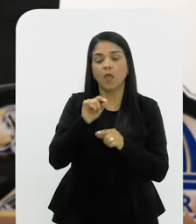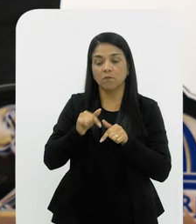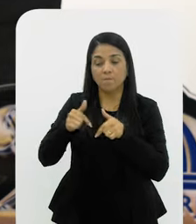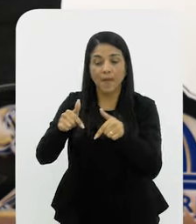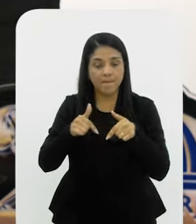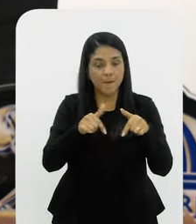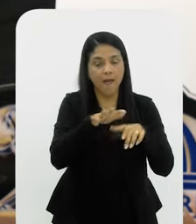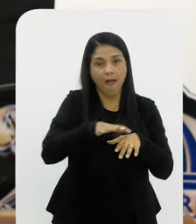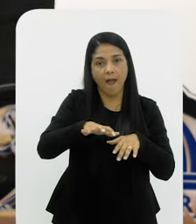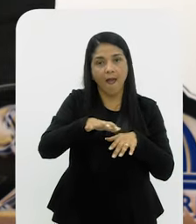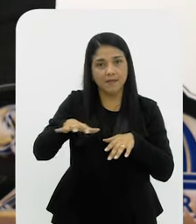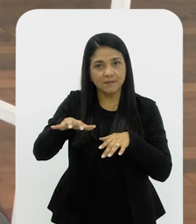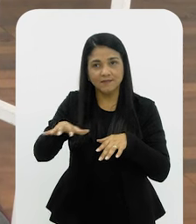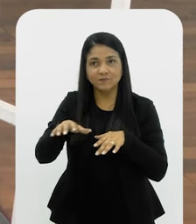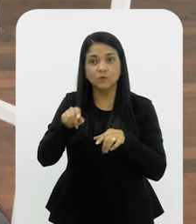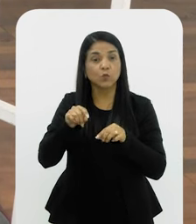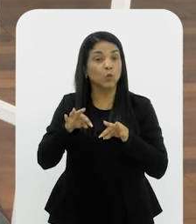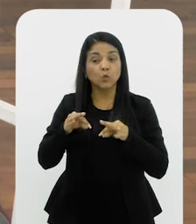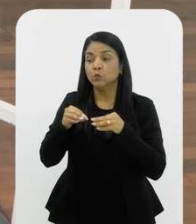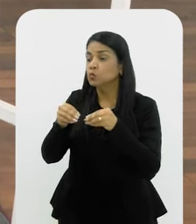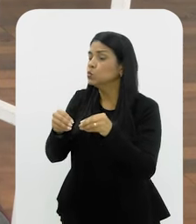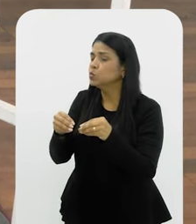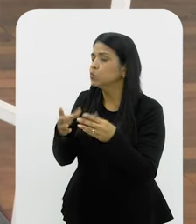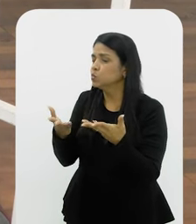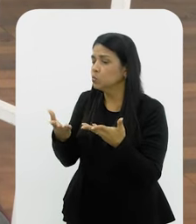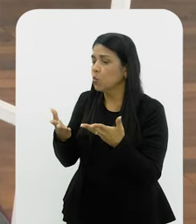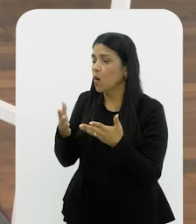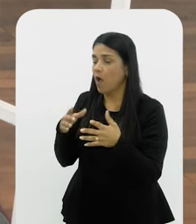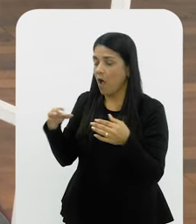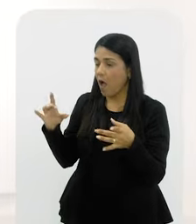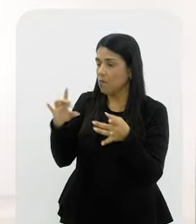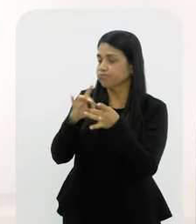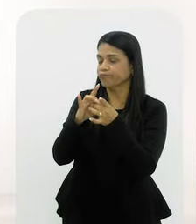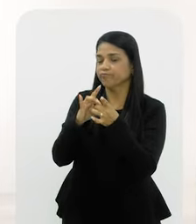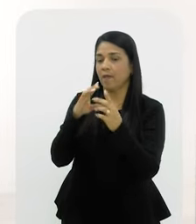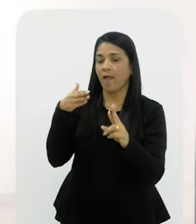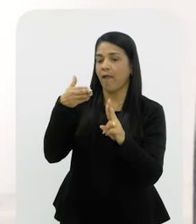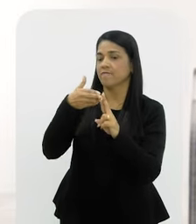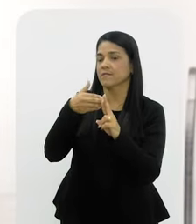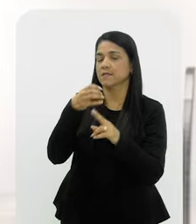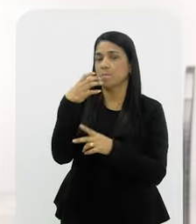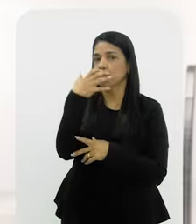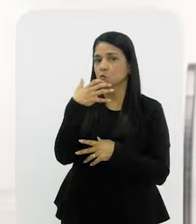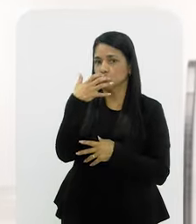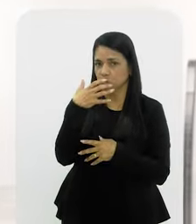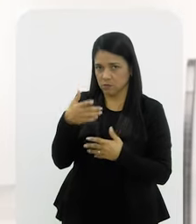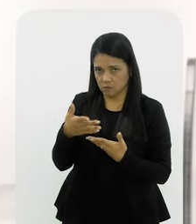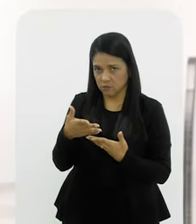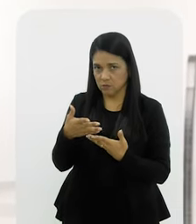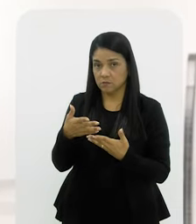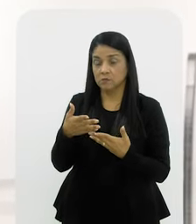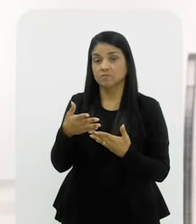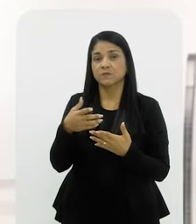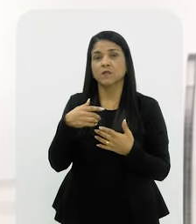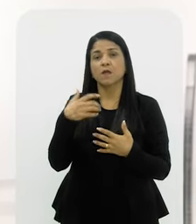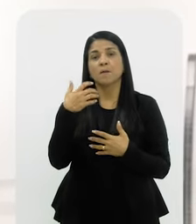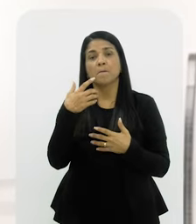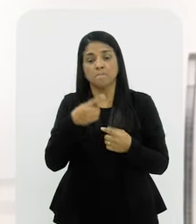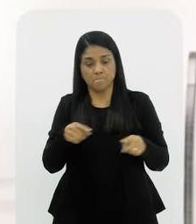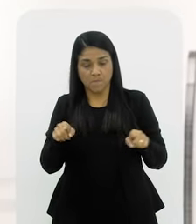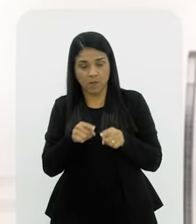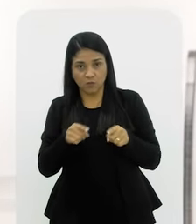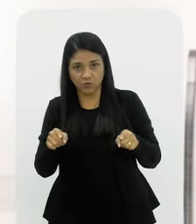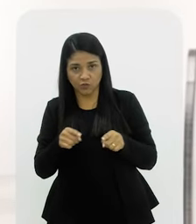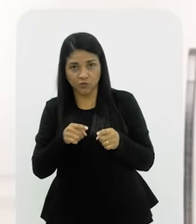Tá. Ela abrange tudo relacionado exatamente à música, né? A música